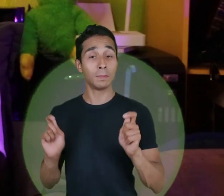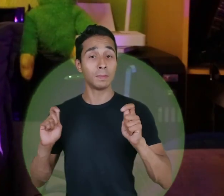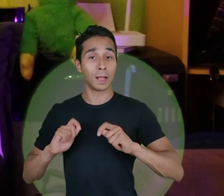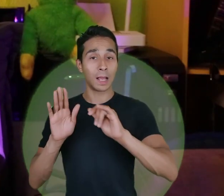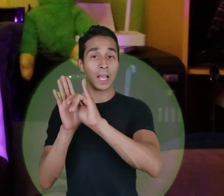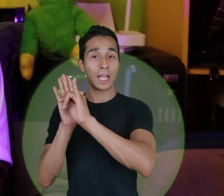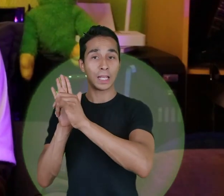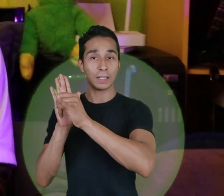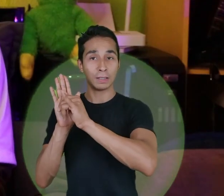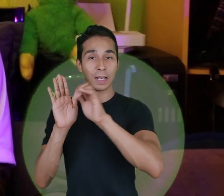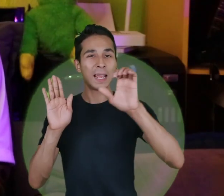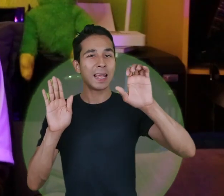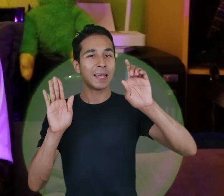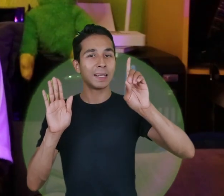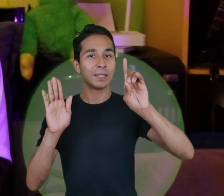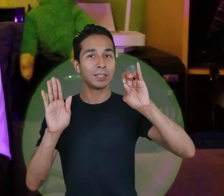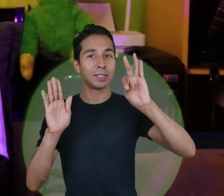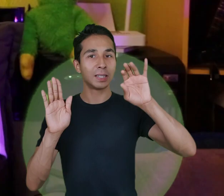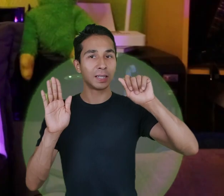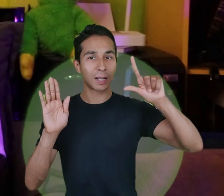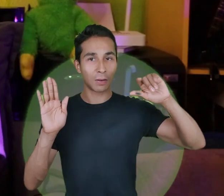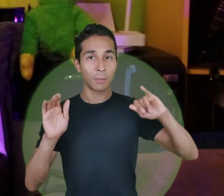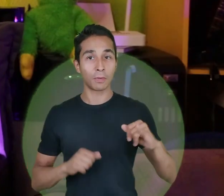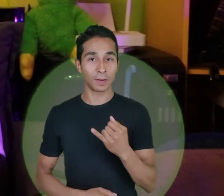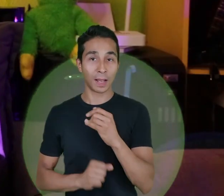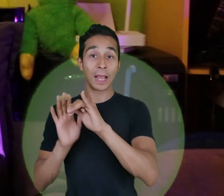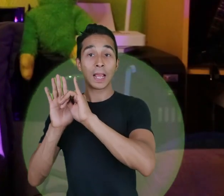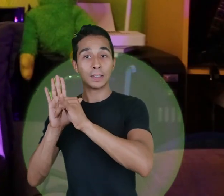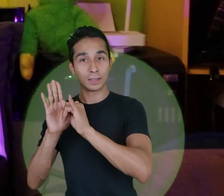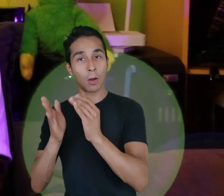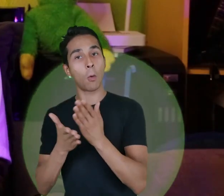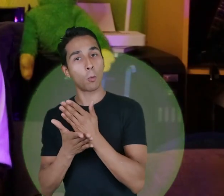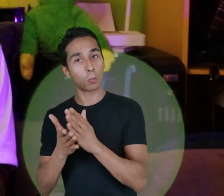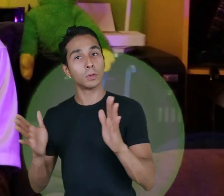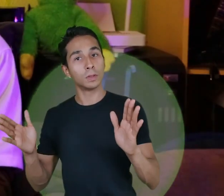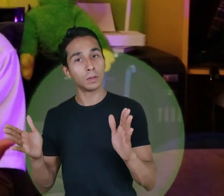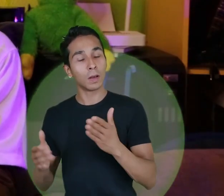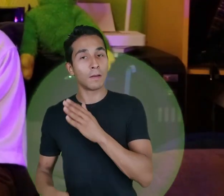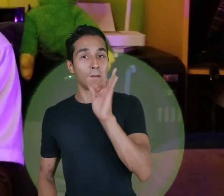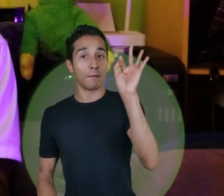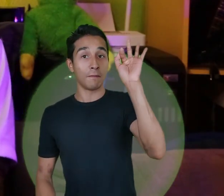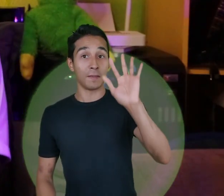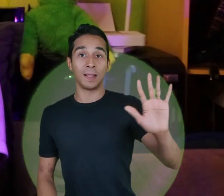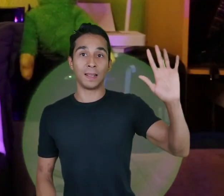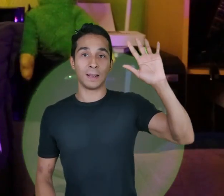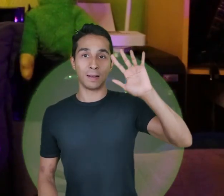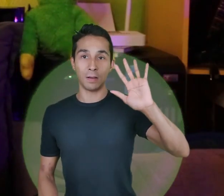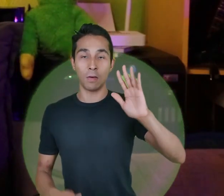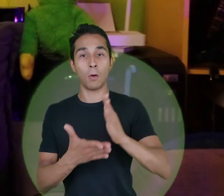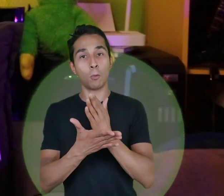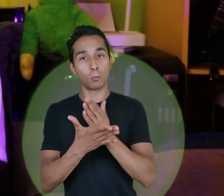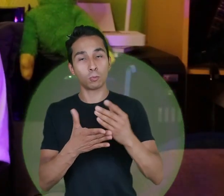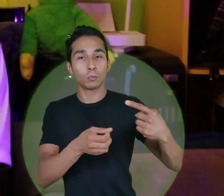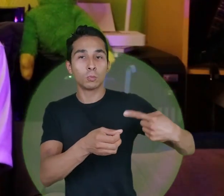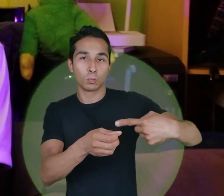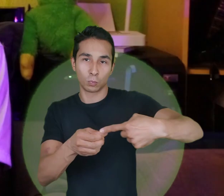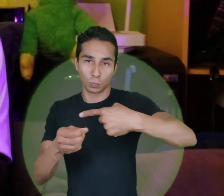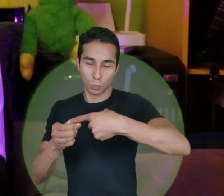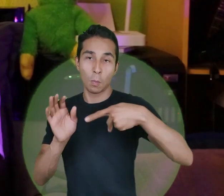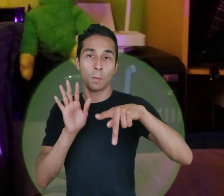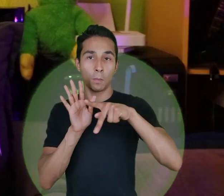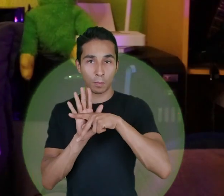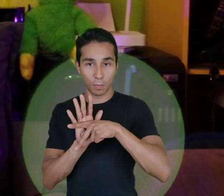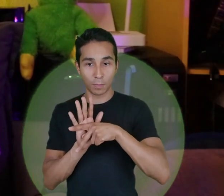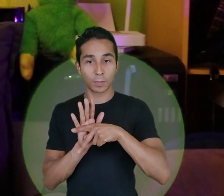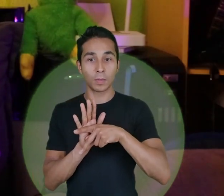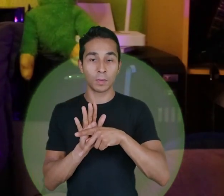são os editais e oportunidades públicas, né? Os editais, eles são divididos entre incentivos federais, estaduais e também municipais, então